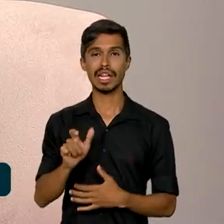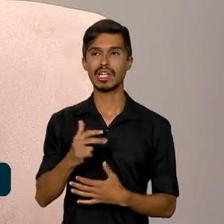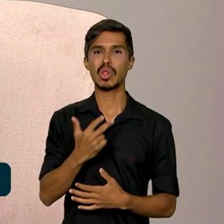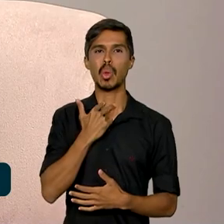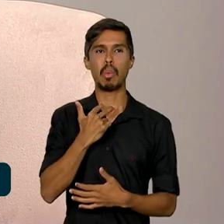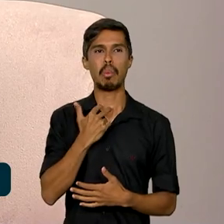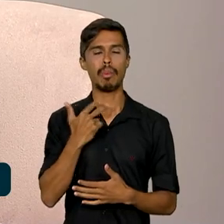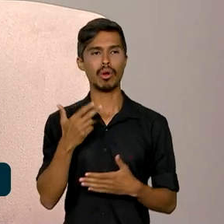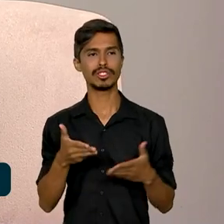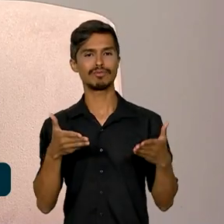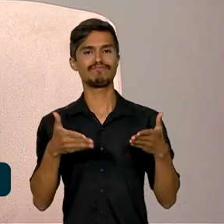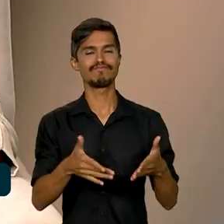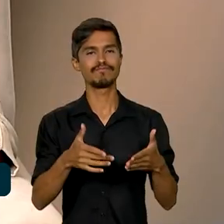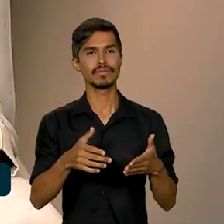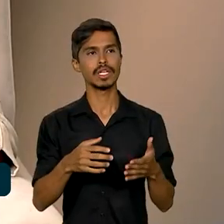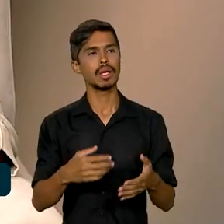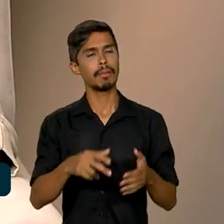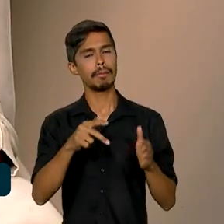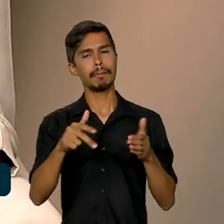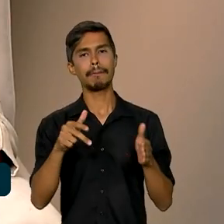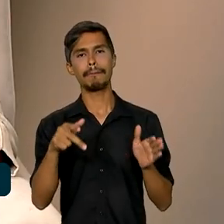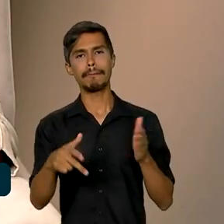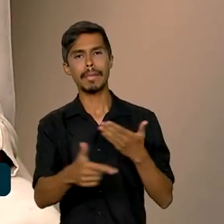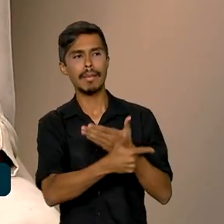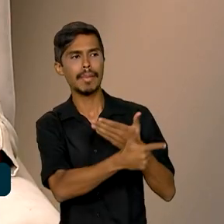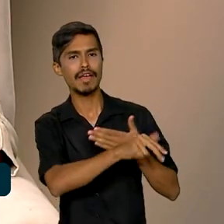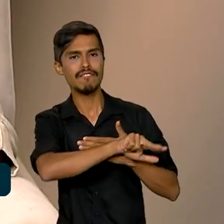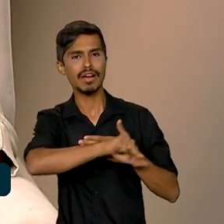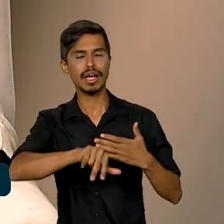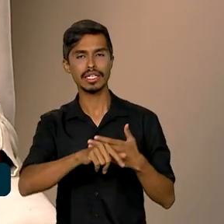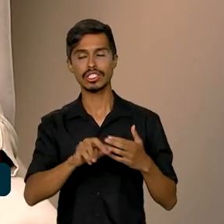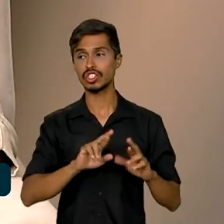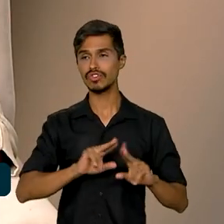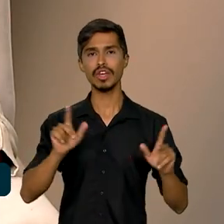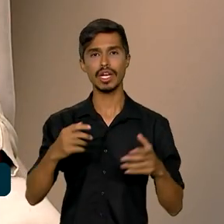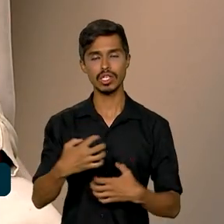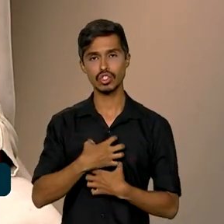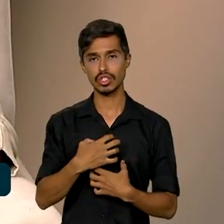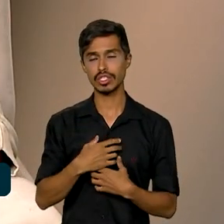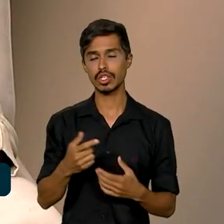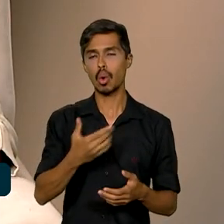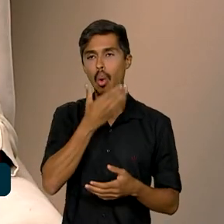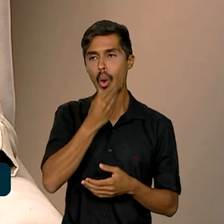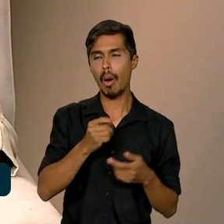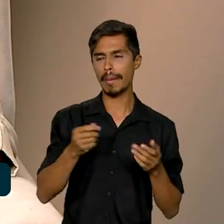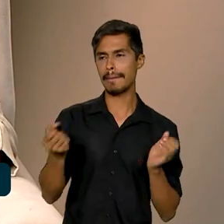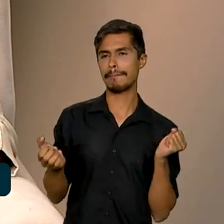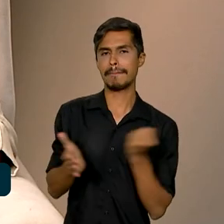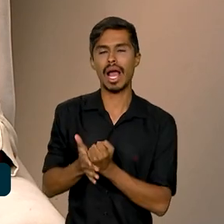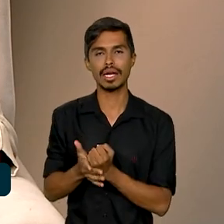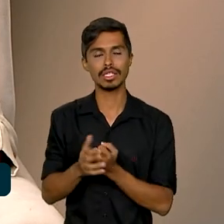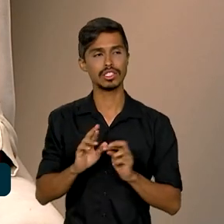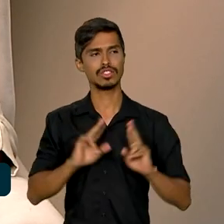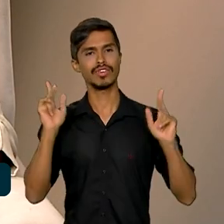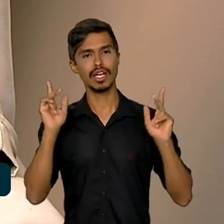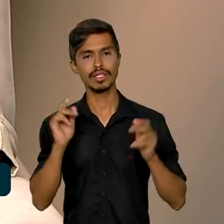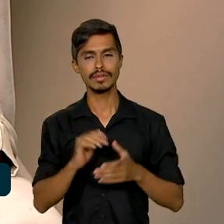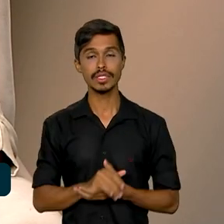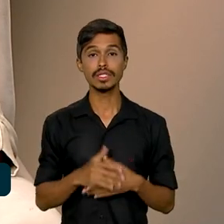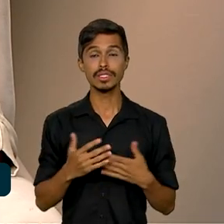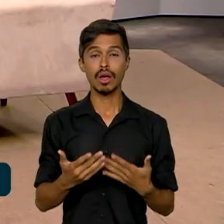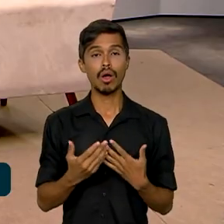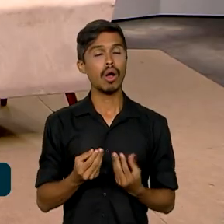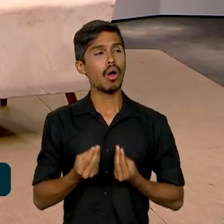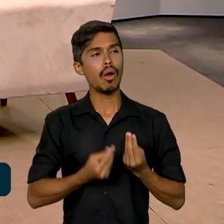exercer diferentes papéis daqueles que são atribuídos a ela pelos homens, né? Em relação a isso, a